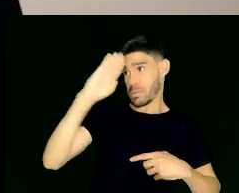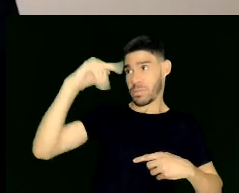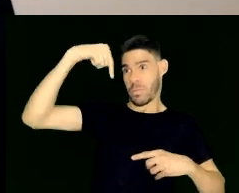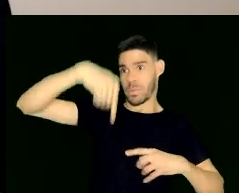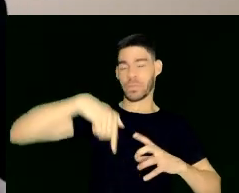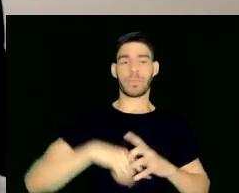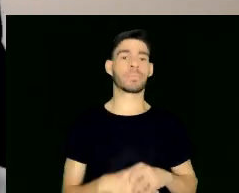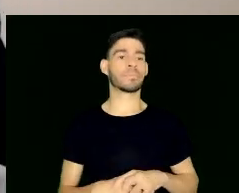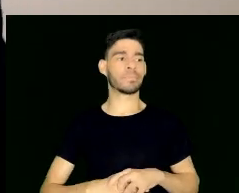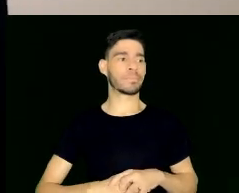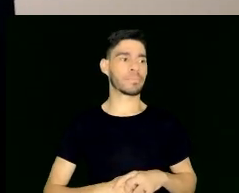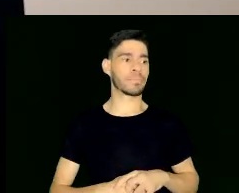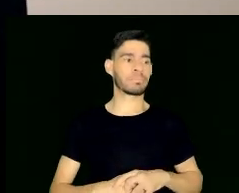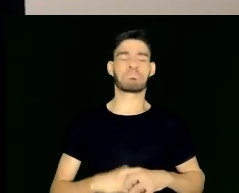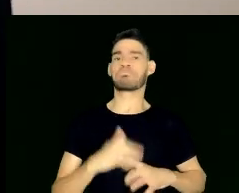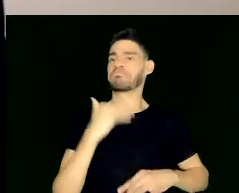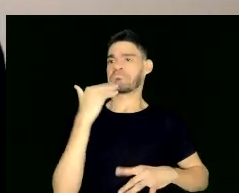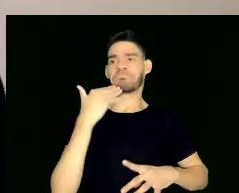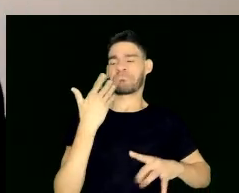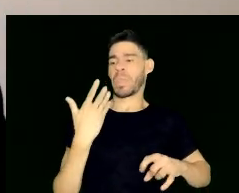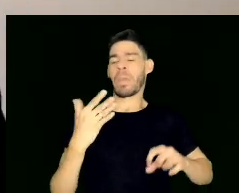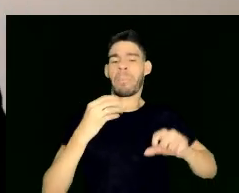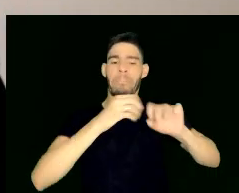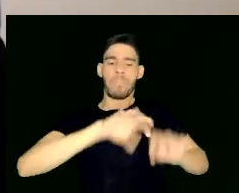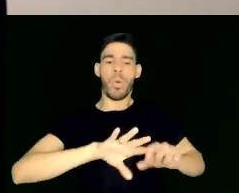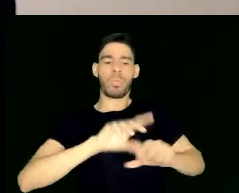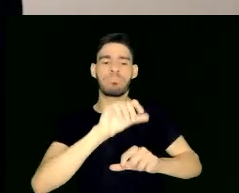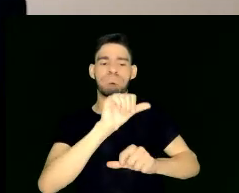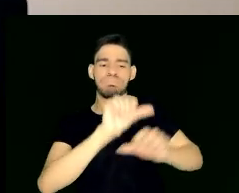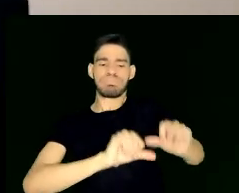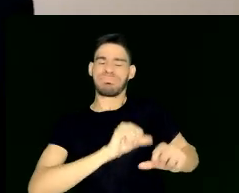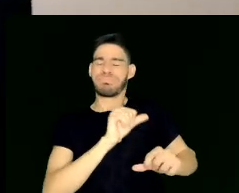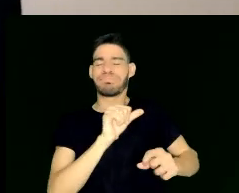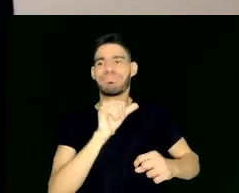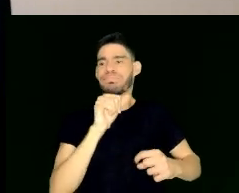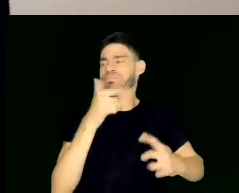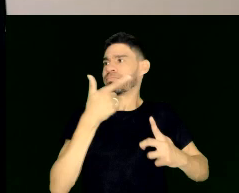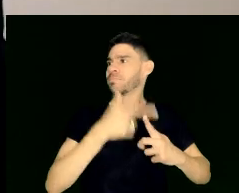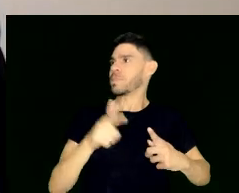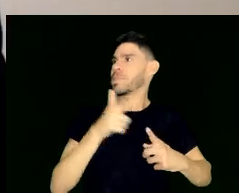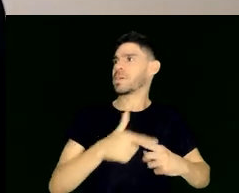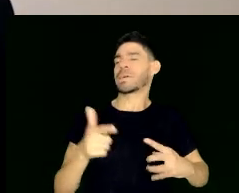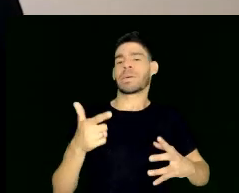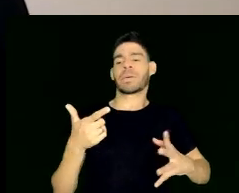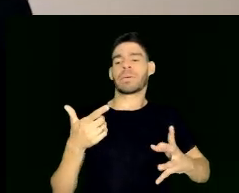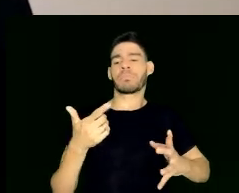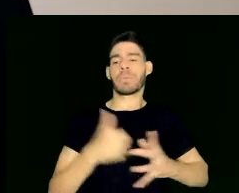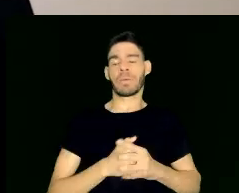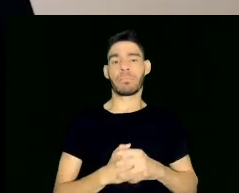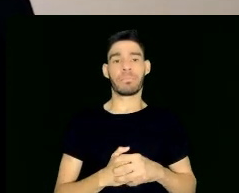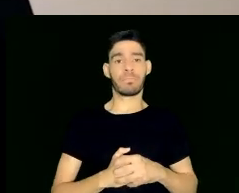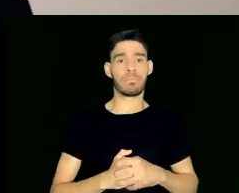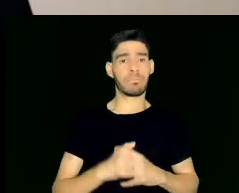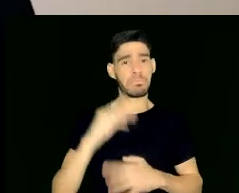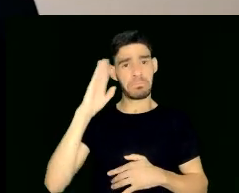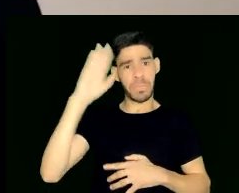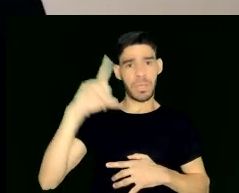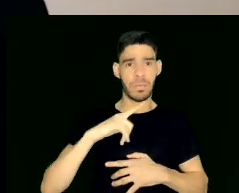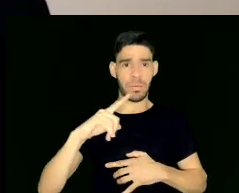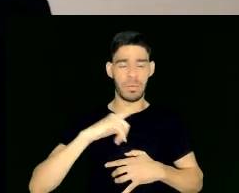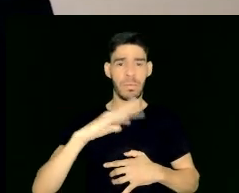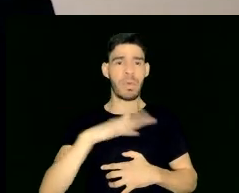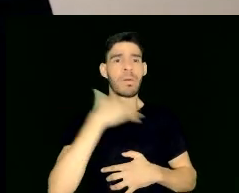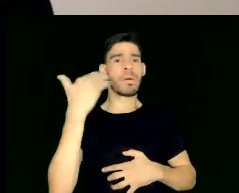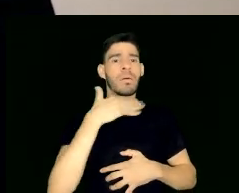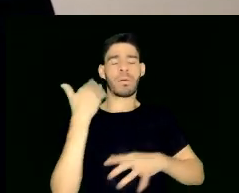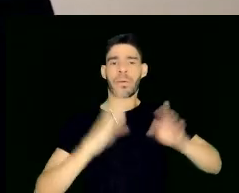aqui. Segundo, a irreparabilidade do dano é cristalina. Uma vez sobrevindo o